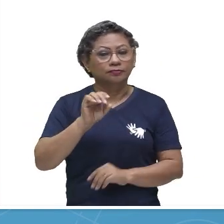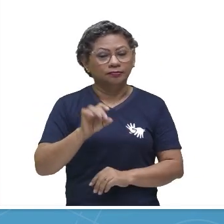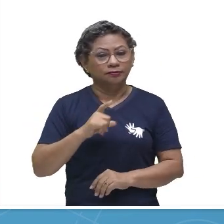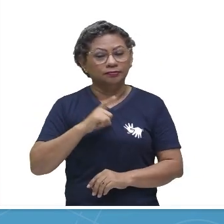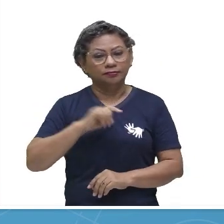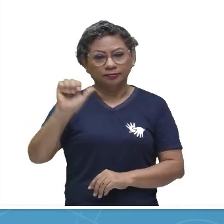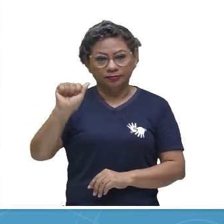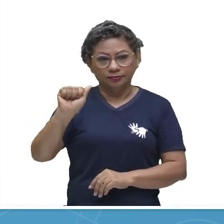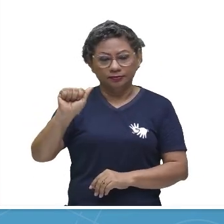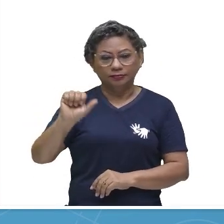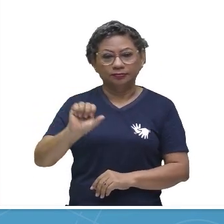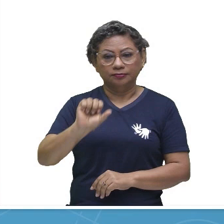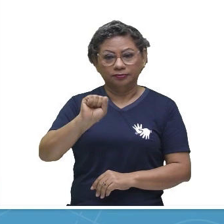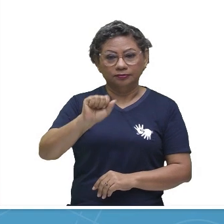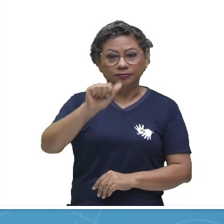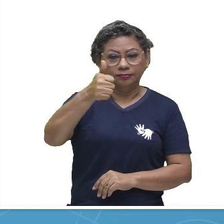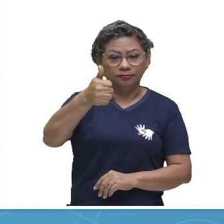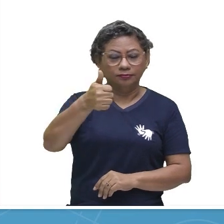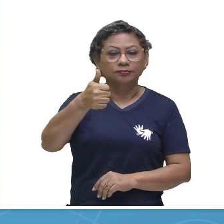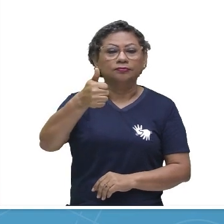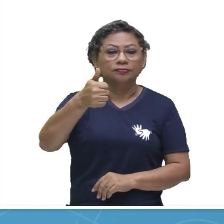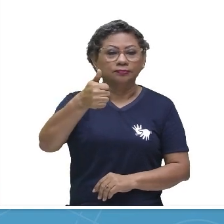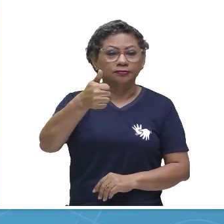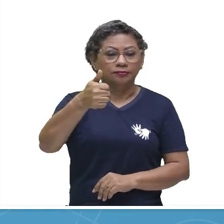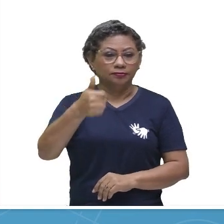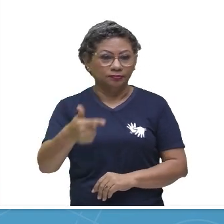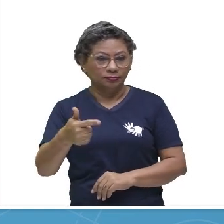8 elevado a 1 sobre 2. B,